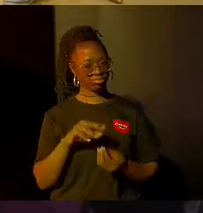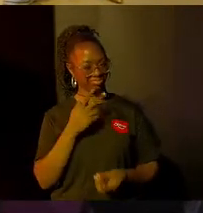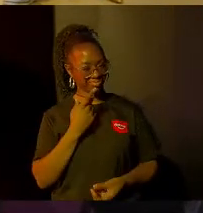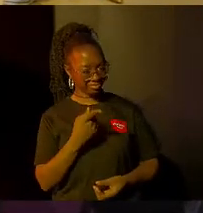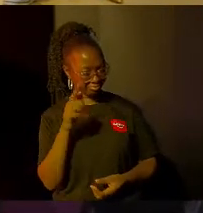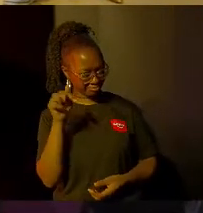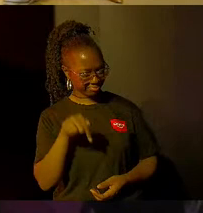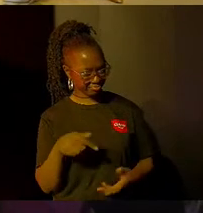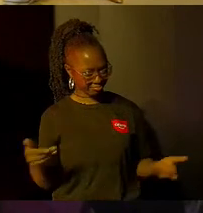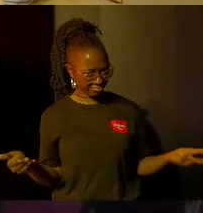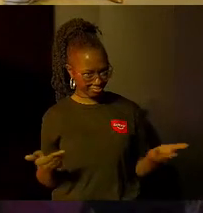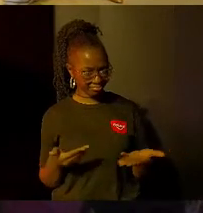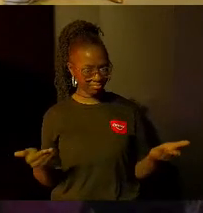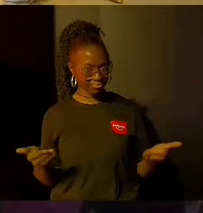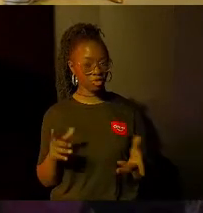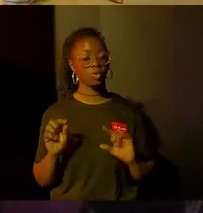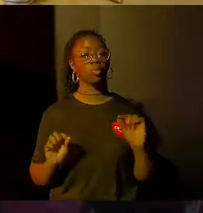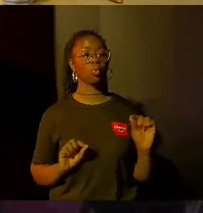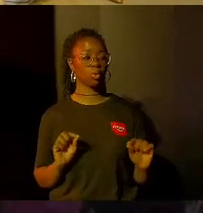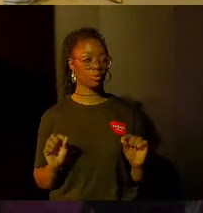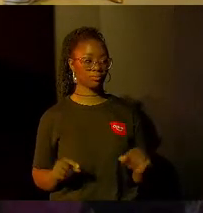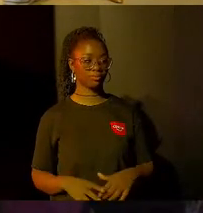é que